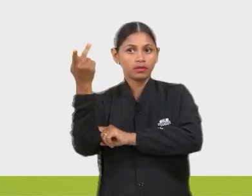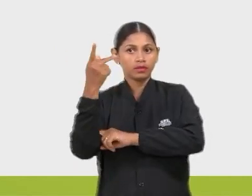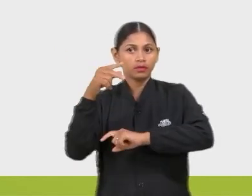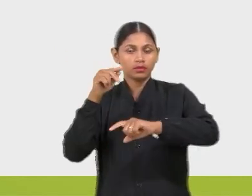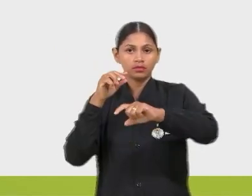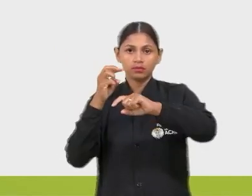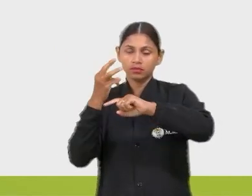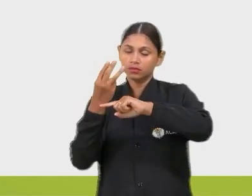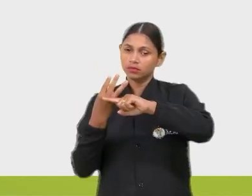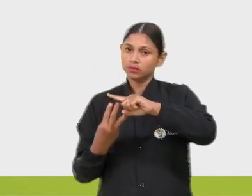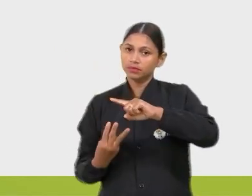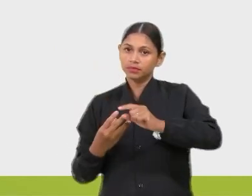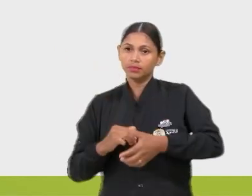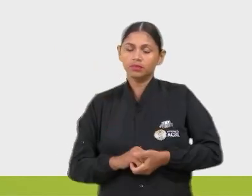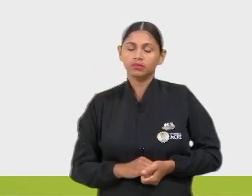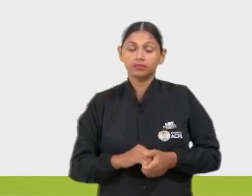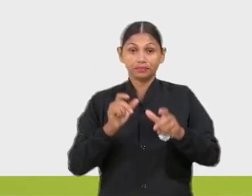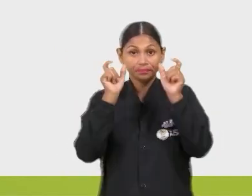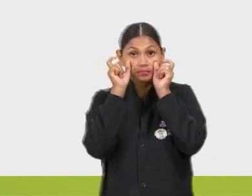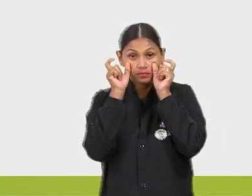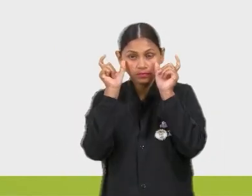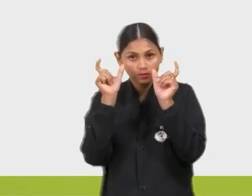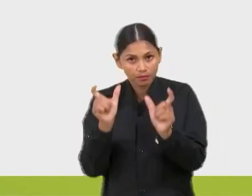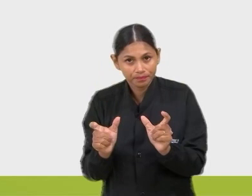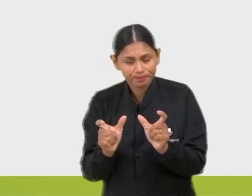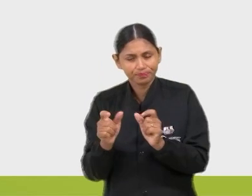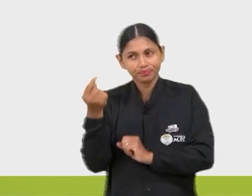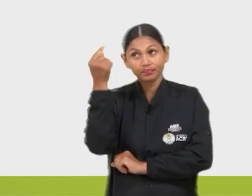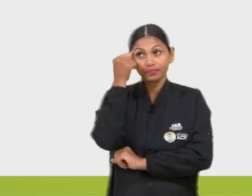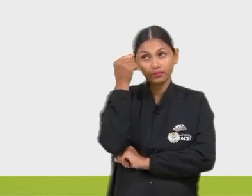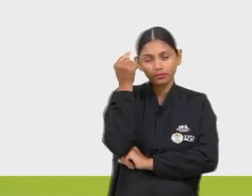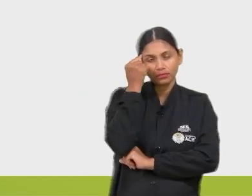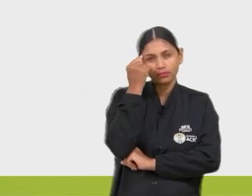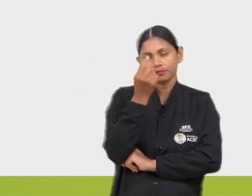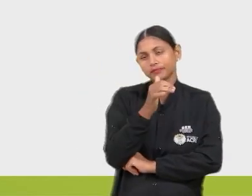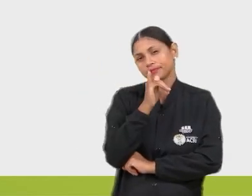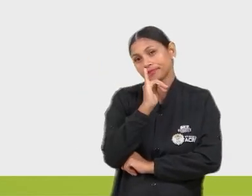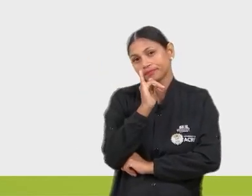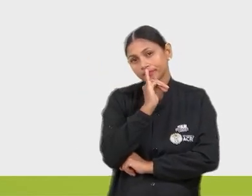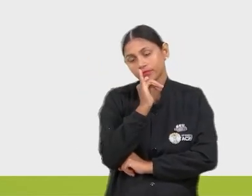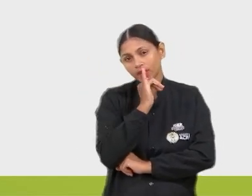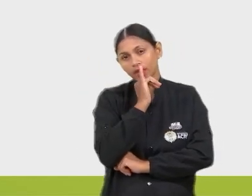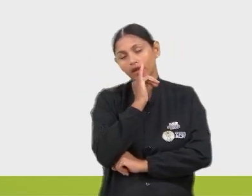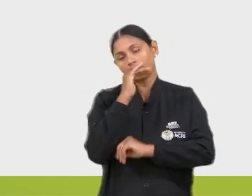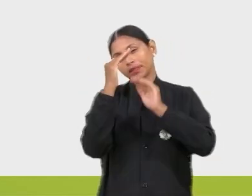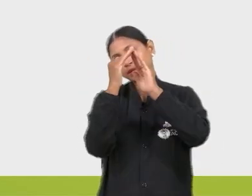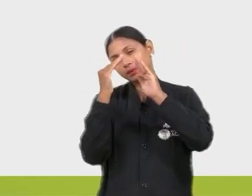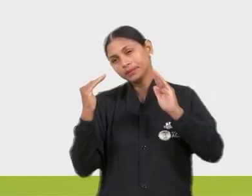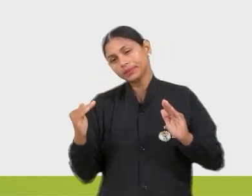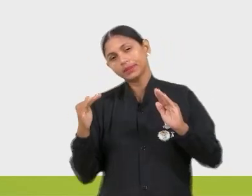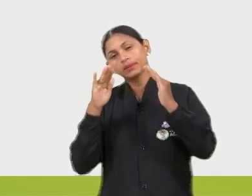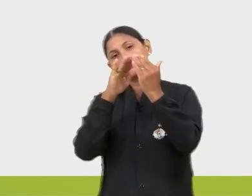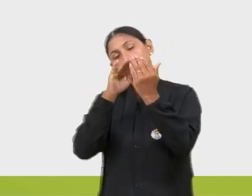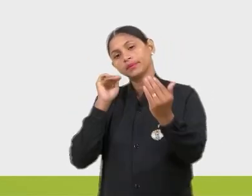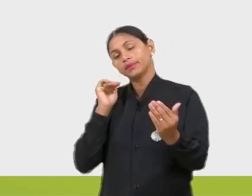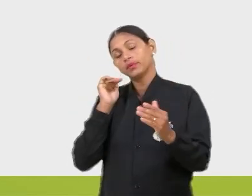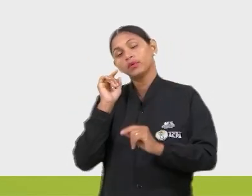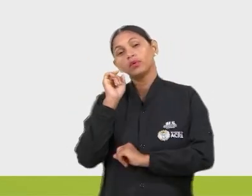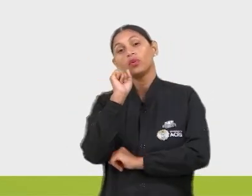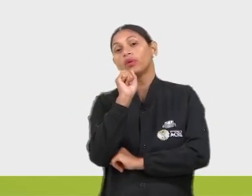essa agora? Gente, atenção aqui, ó. Quando eu penso, por exemplo, na ideia de pirâmide, eu vou